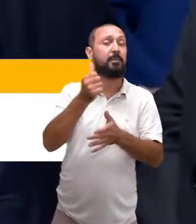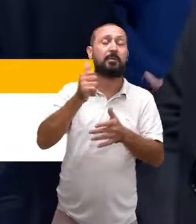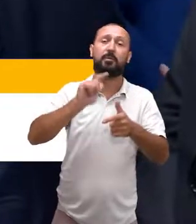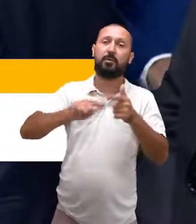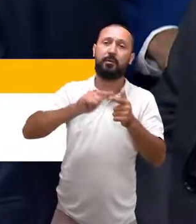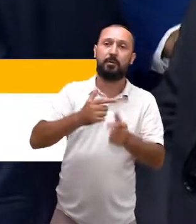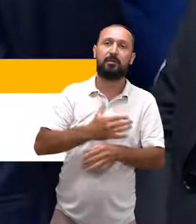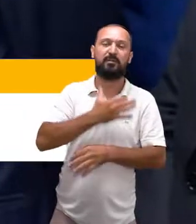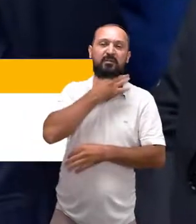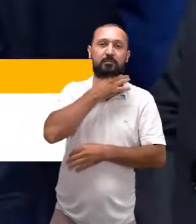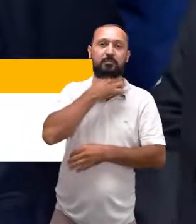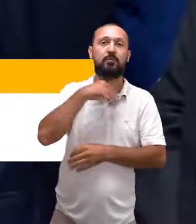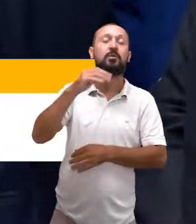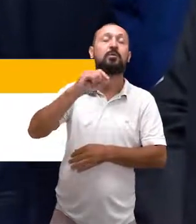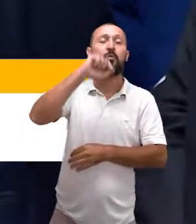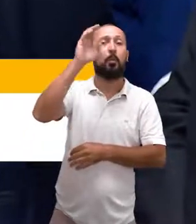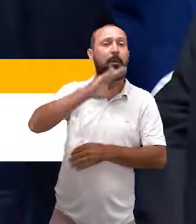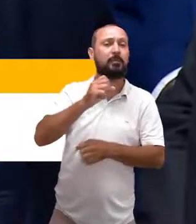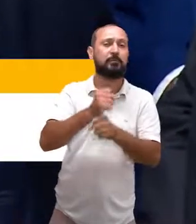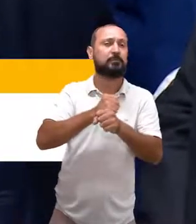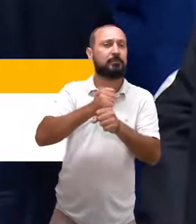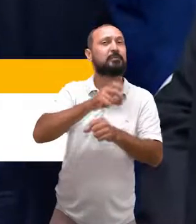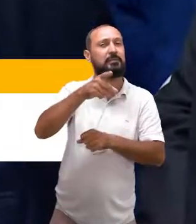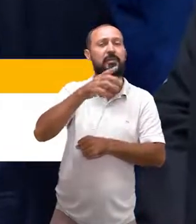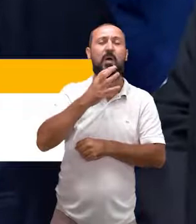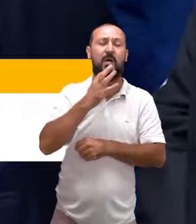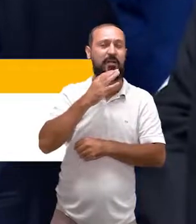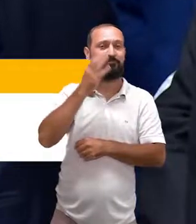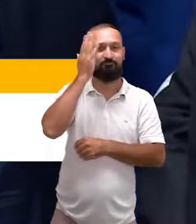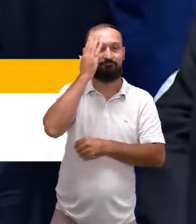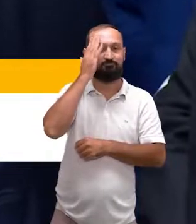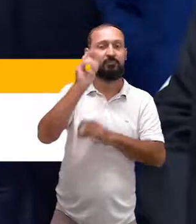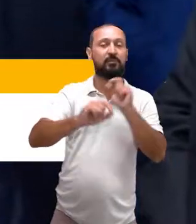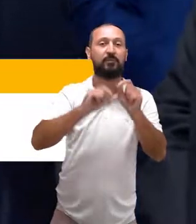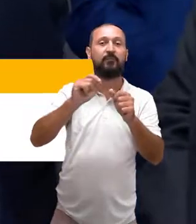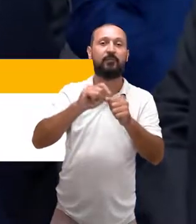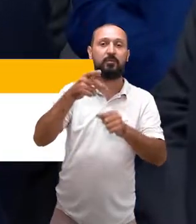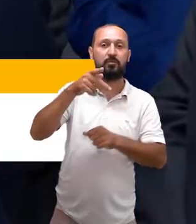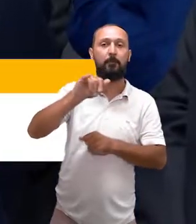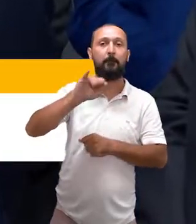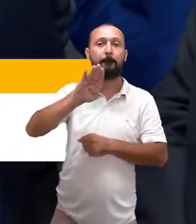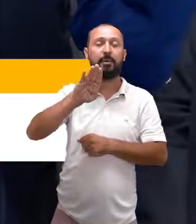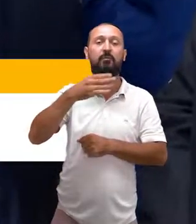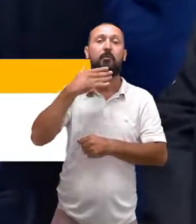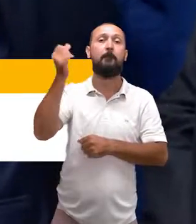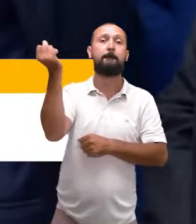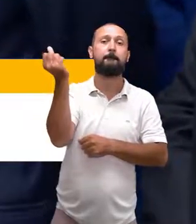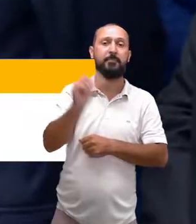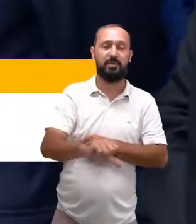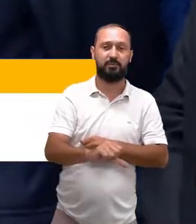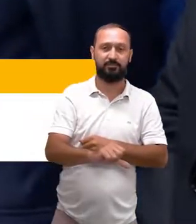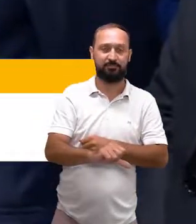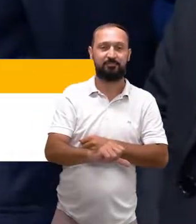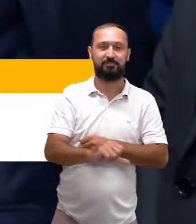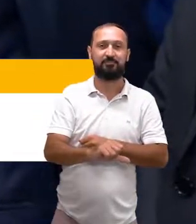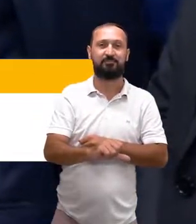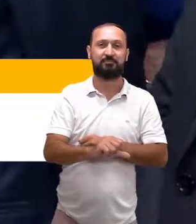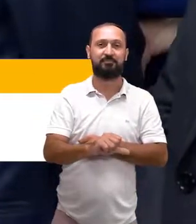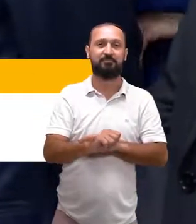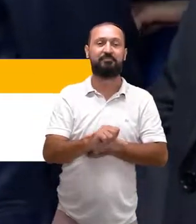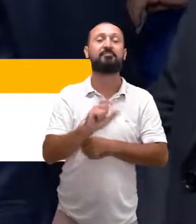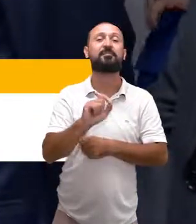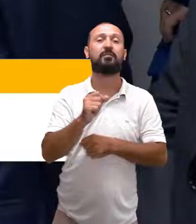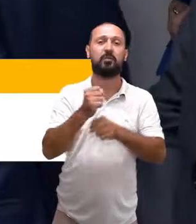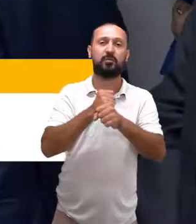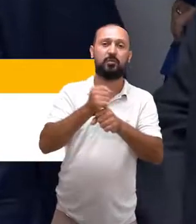crise econômica, que foi a maior da história do Brasil, que vocês conhecem, que levou o PIB brasileiro a pior mergulho da